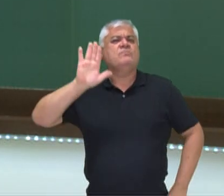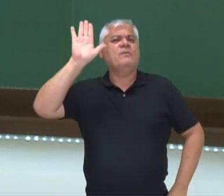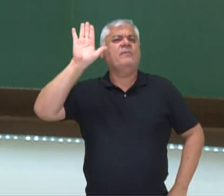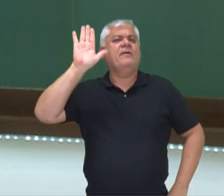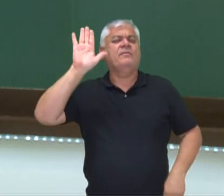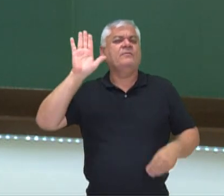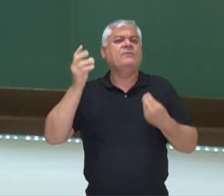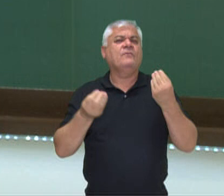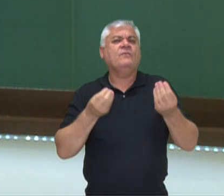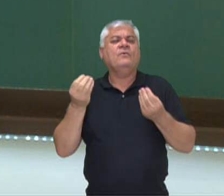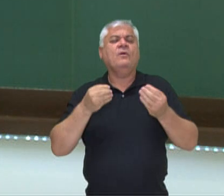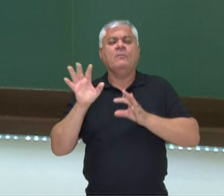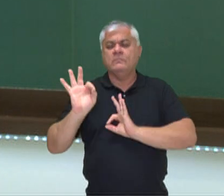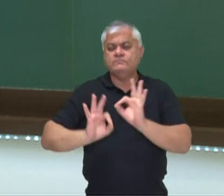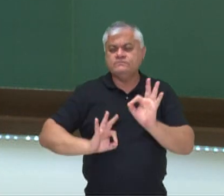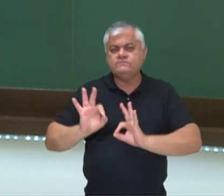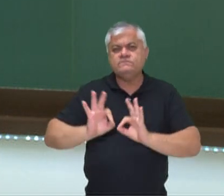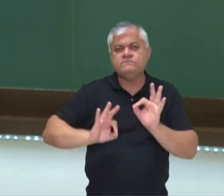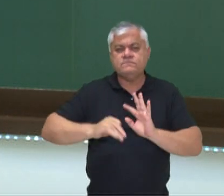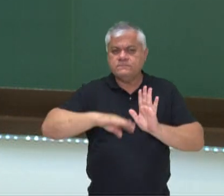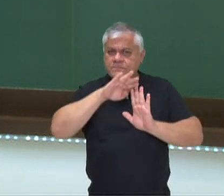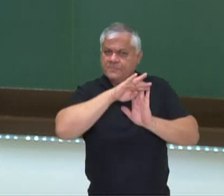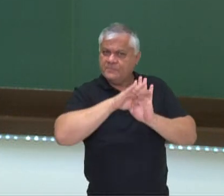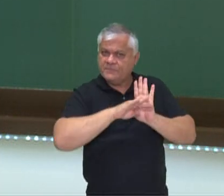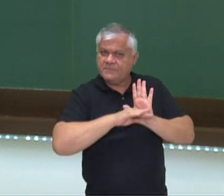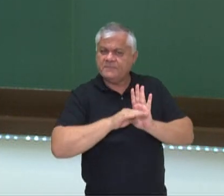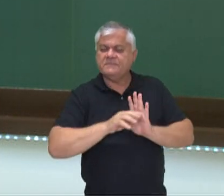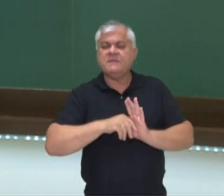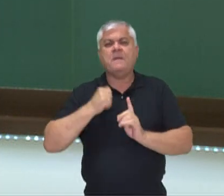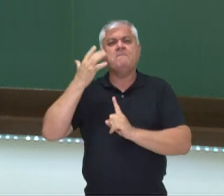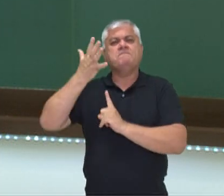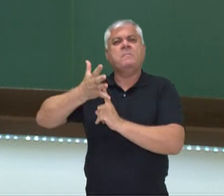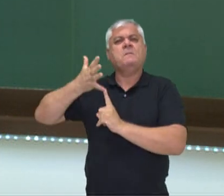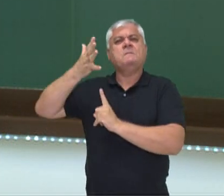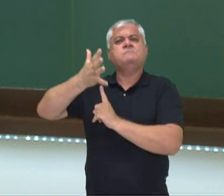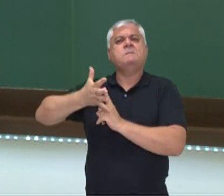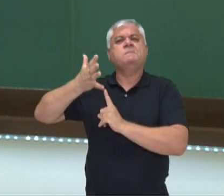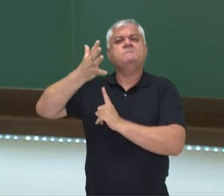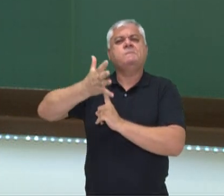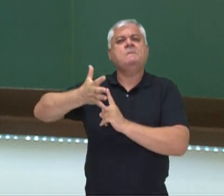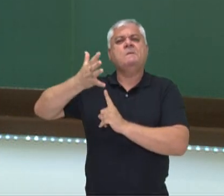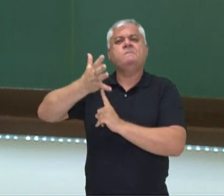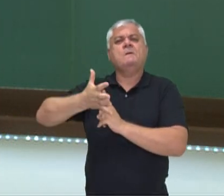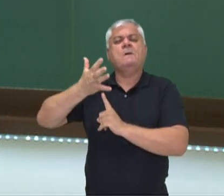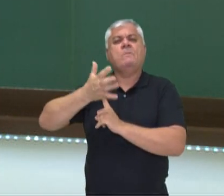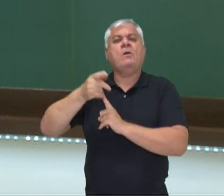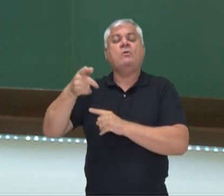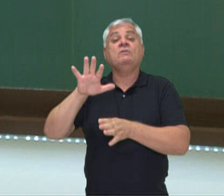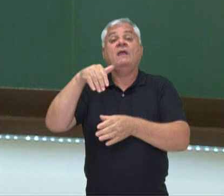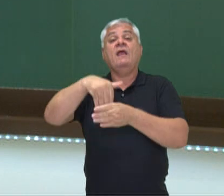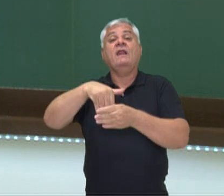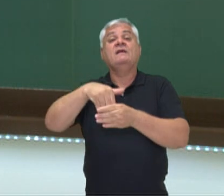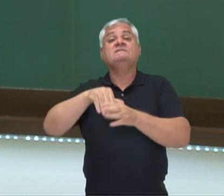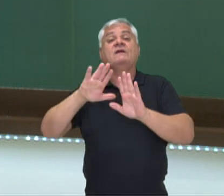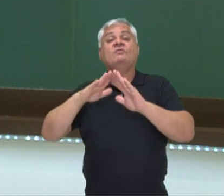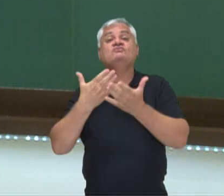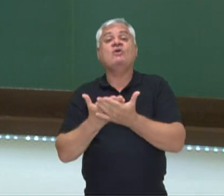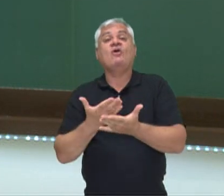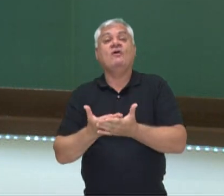como nós faríamos planos para um discurso, um speech, em uma eleição escolar.